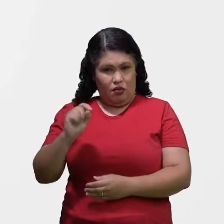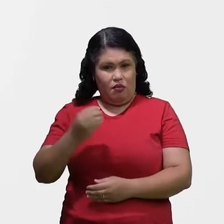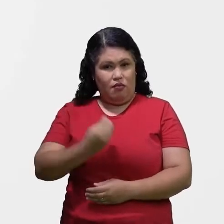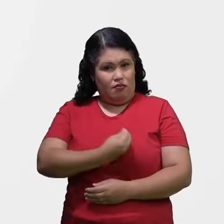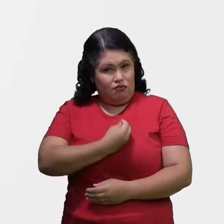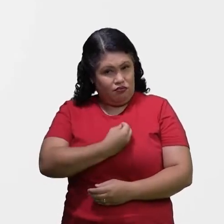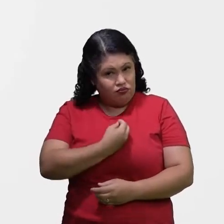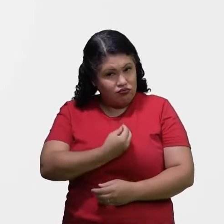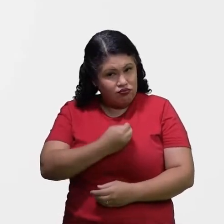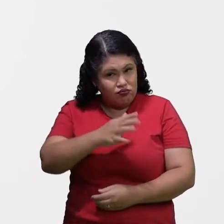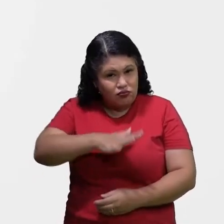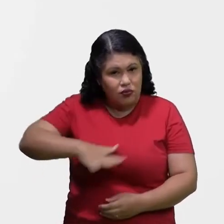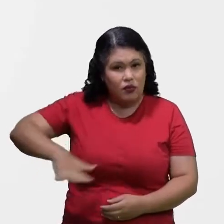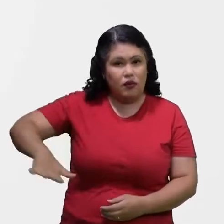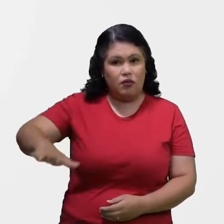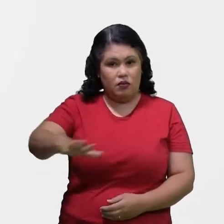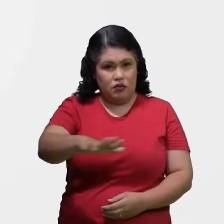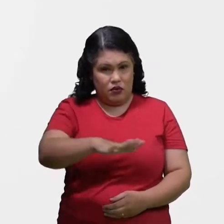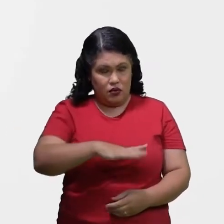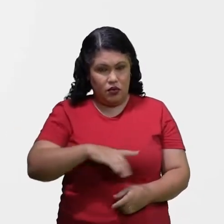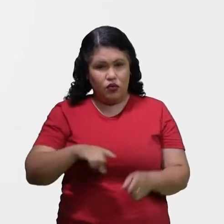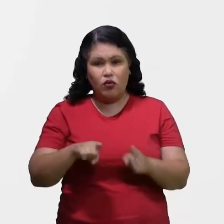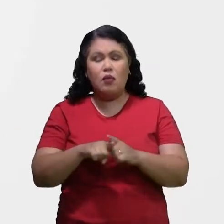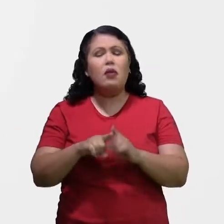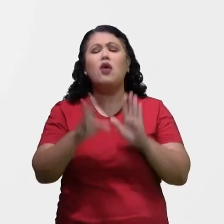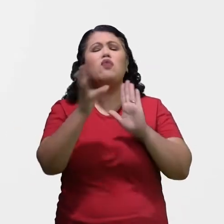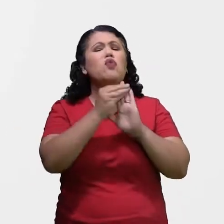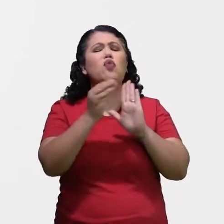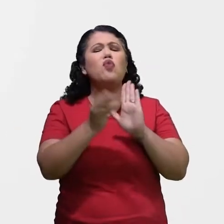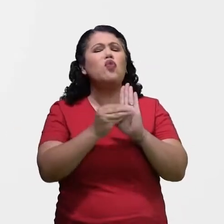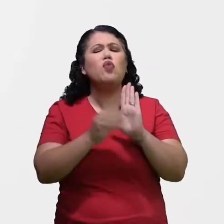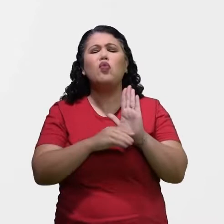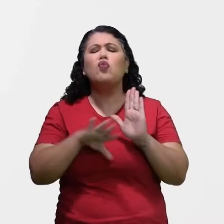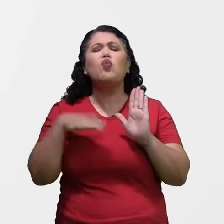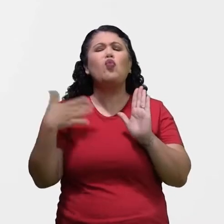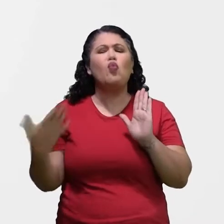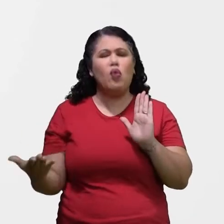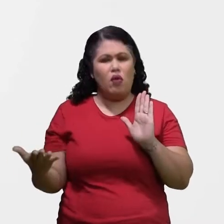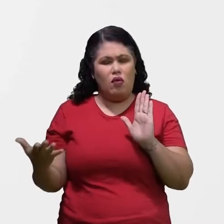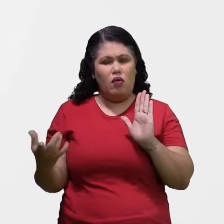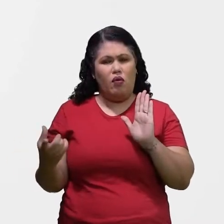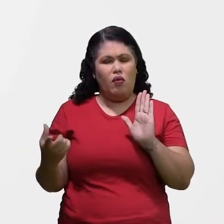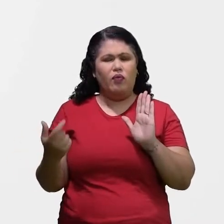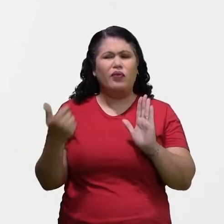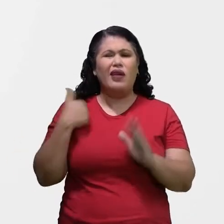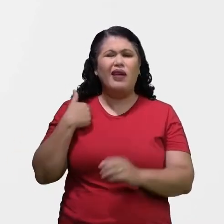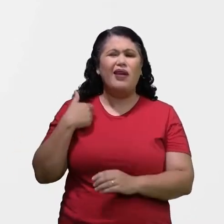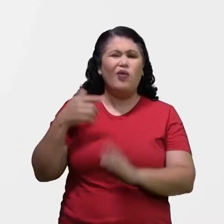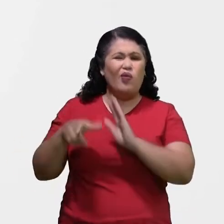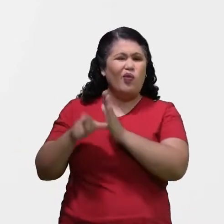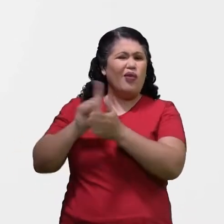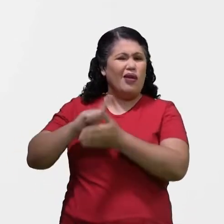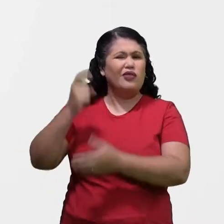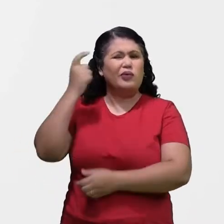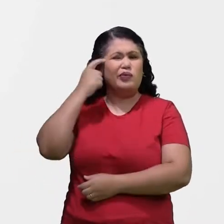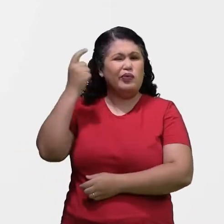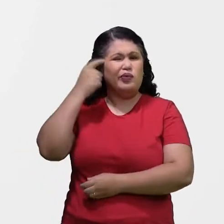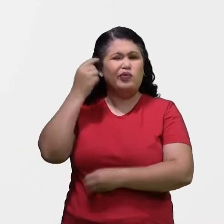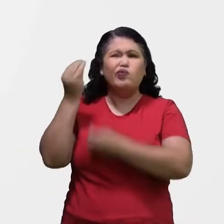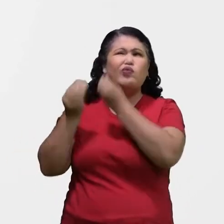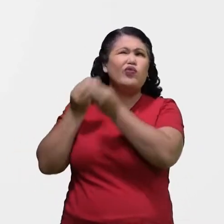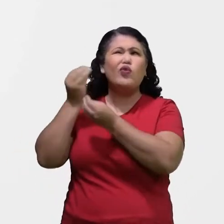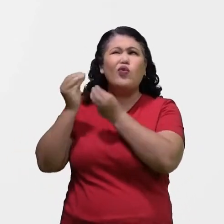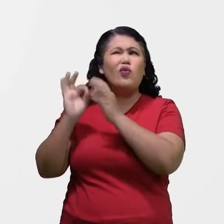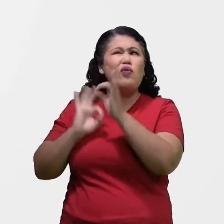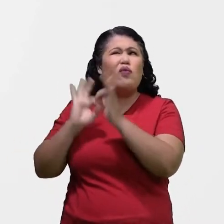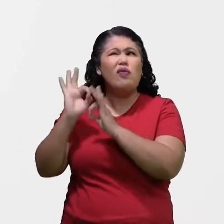Temos também um conteúdo para ser desenvolvido com vocês. Eu pensei muito nesse conteúdo,